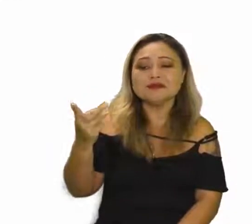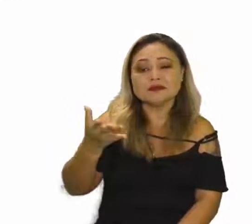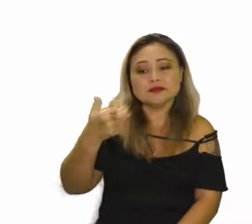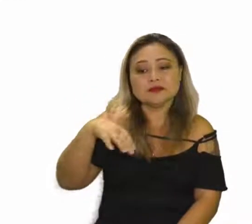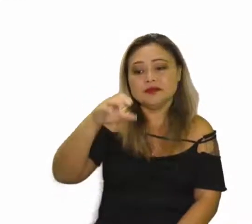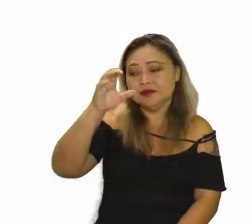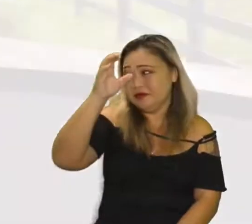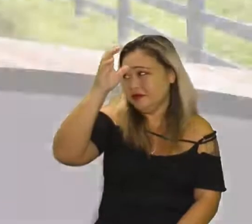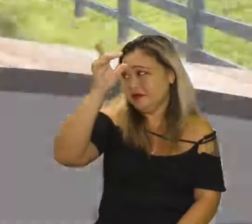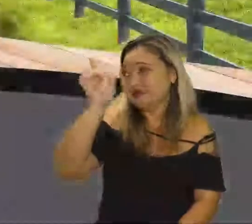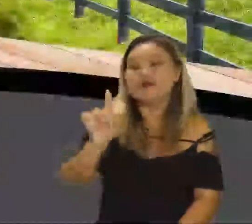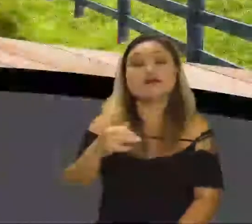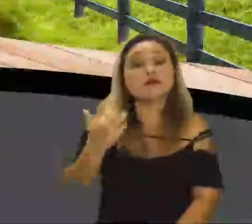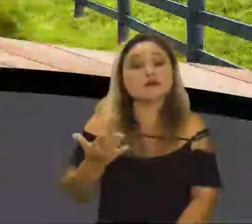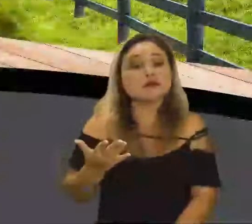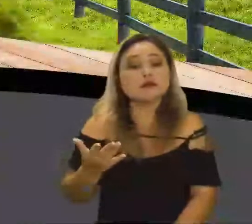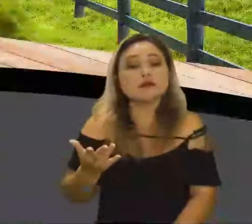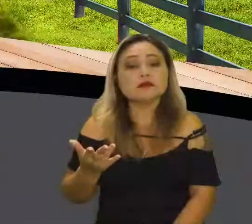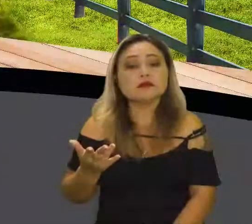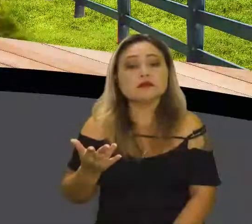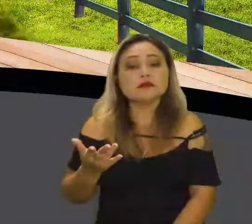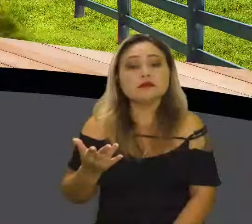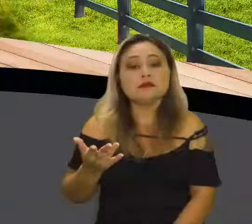Putiu aqui. Gente,